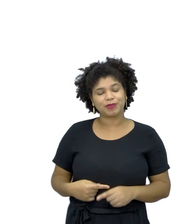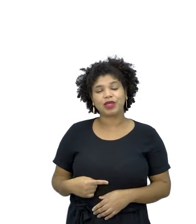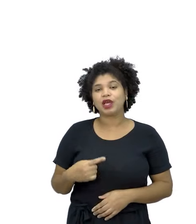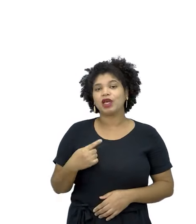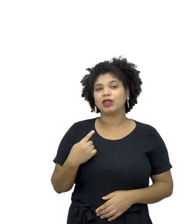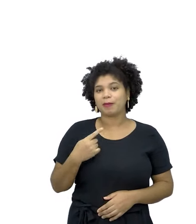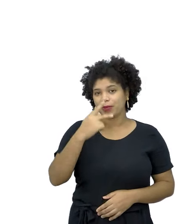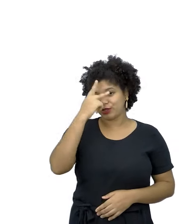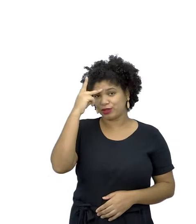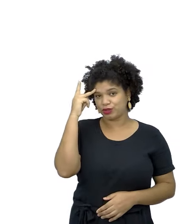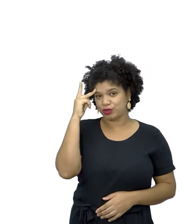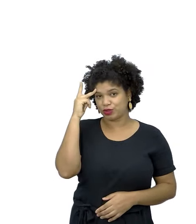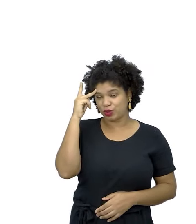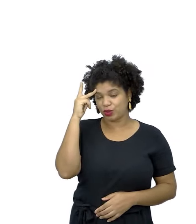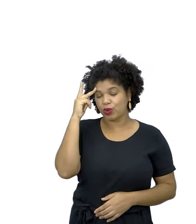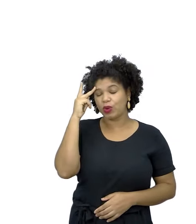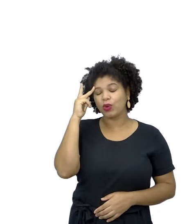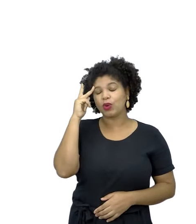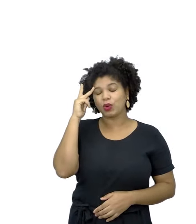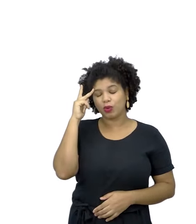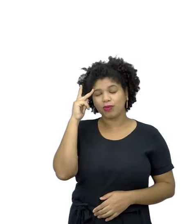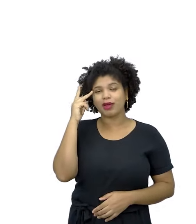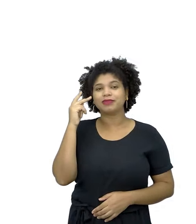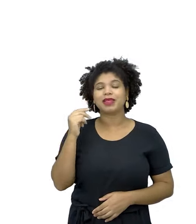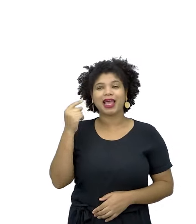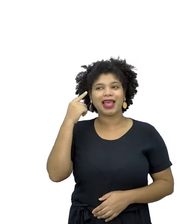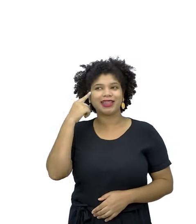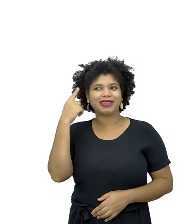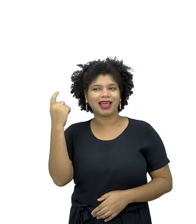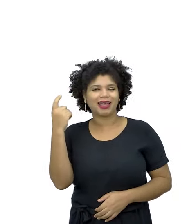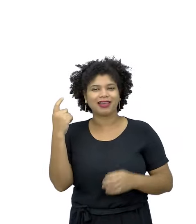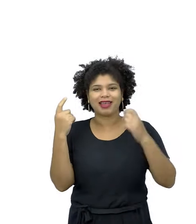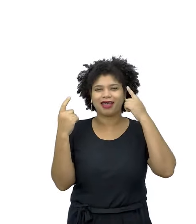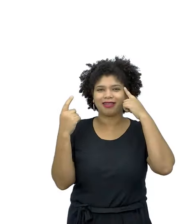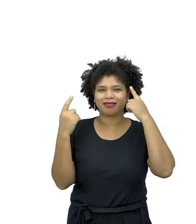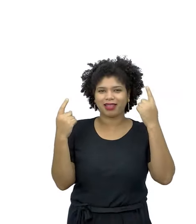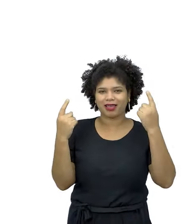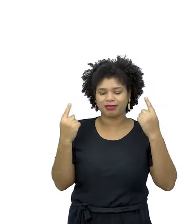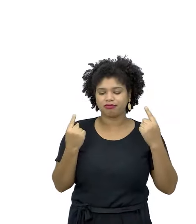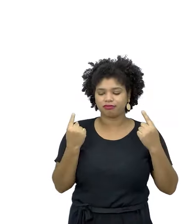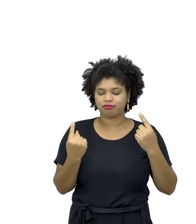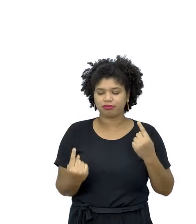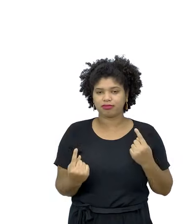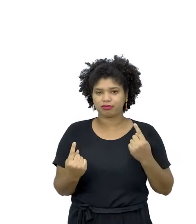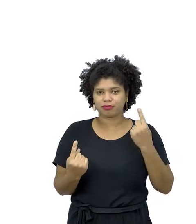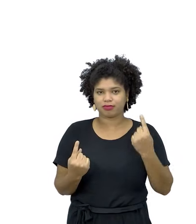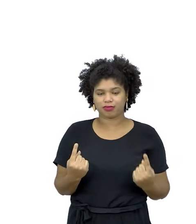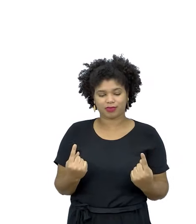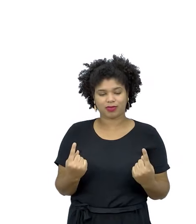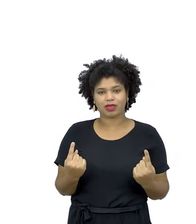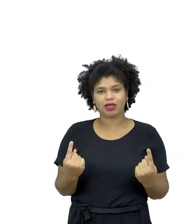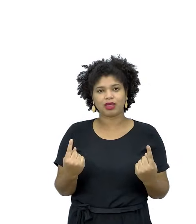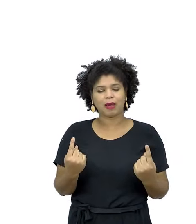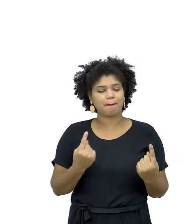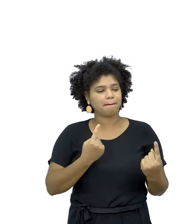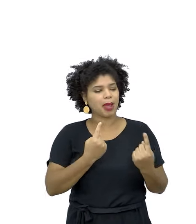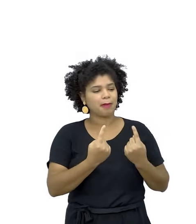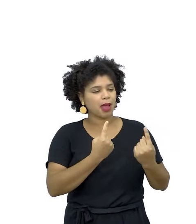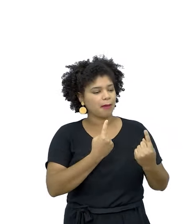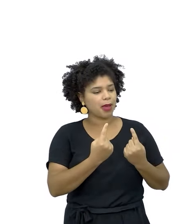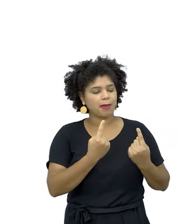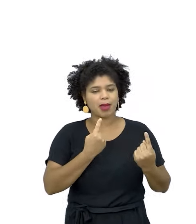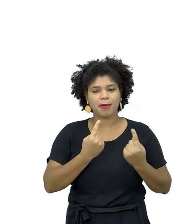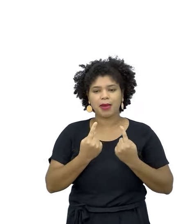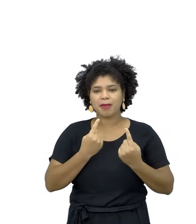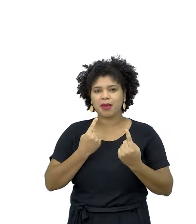caminhando, uma de cada lado, com ideias diferentes, quando eles se encontram, o legal é que na discussão, cada um vai sair, vinha com uma, sai com